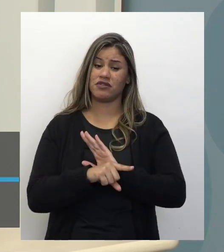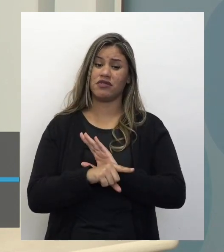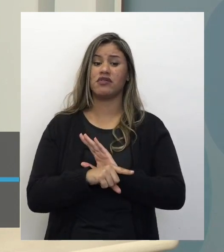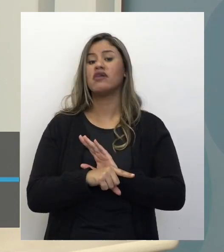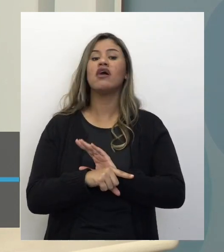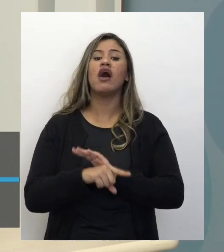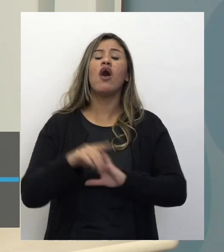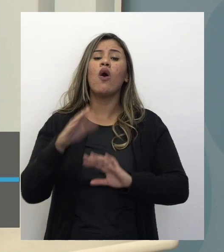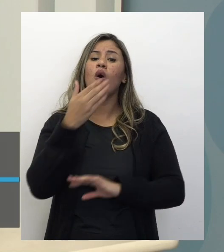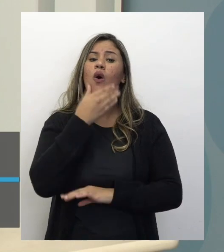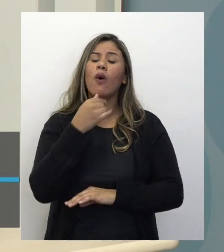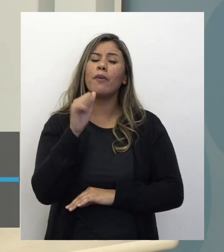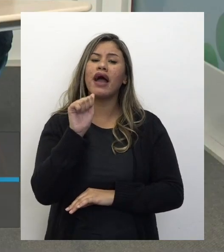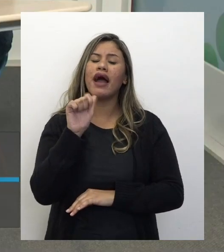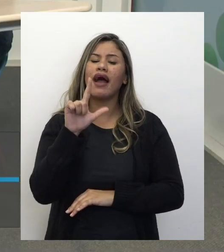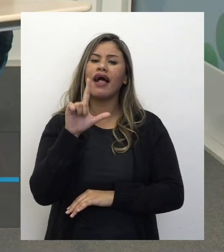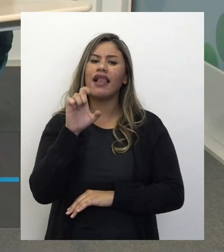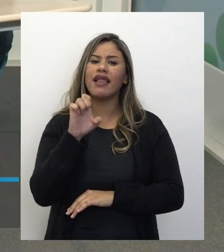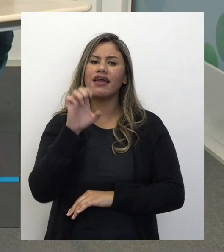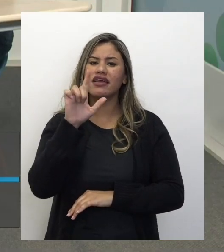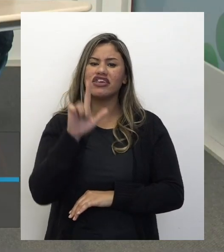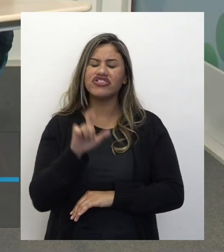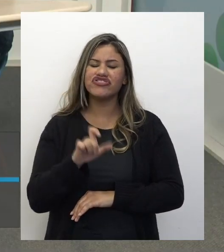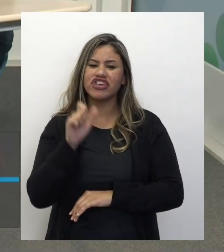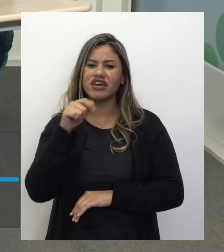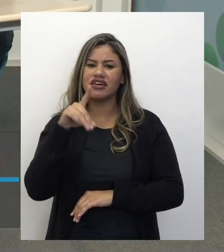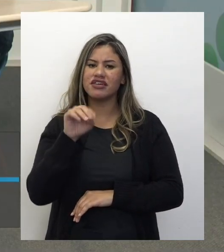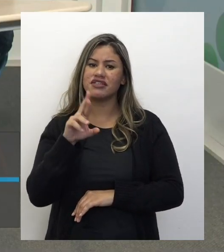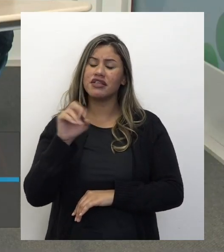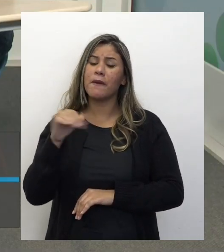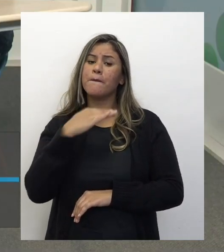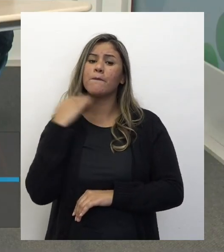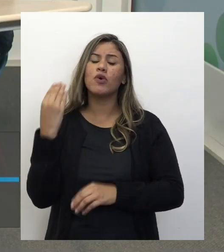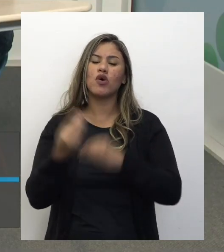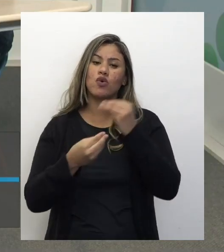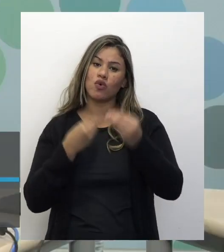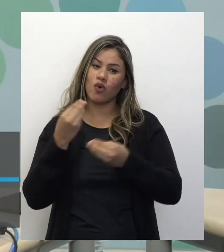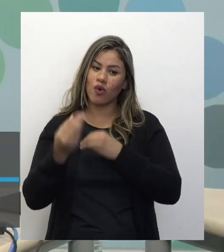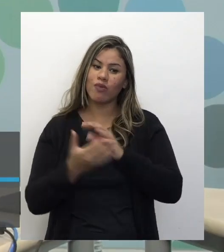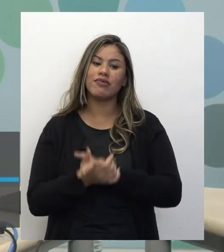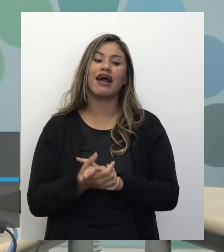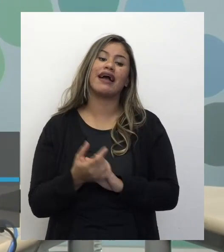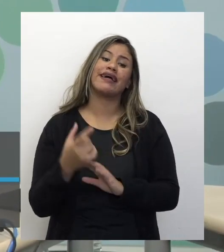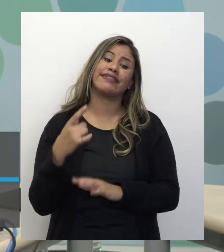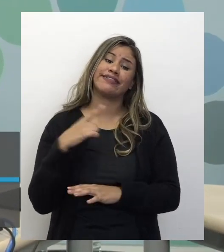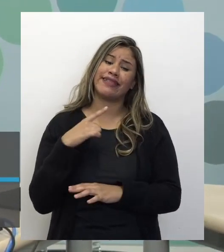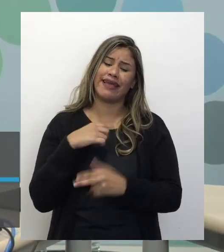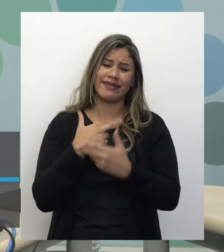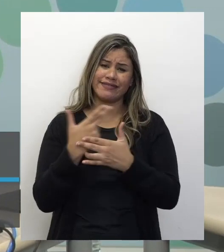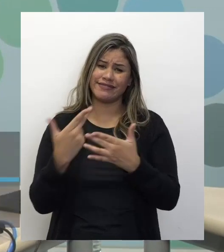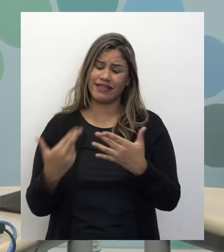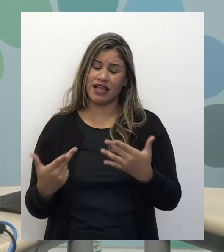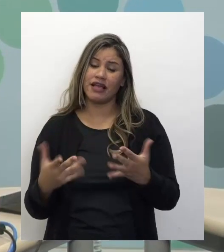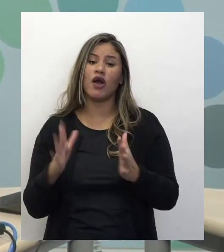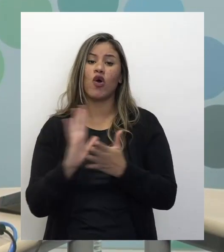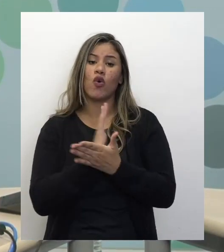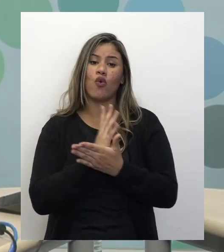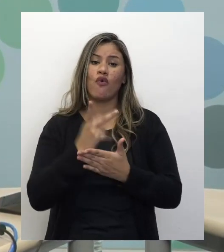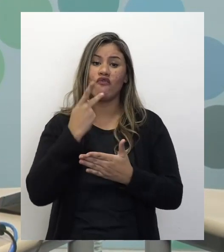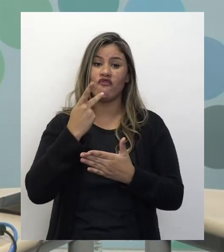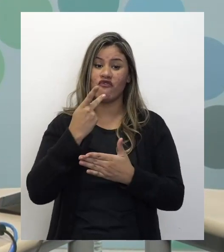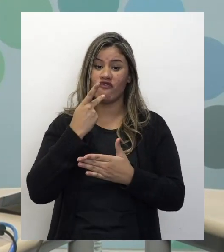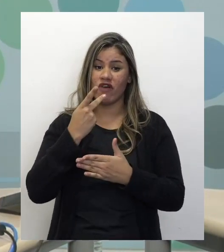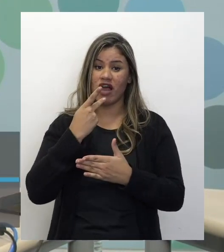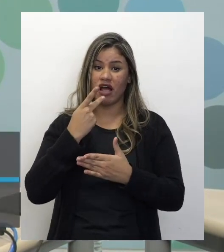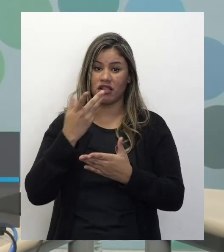como que o Alexandre morreu. Ah, sim, existem especulações aí, porque dizem que ele participou de uma grande recepção que